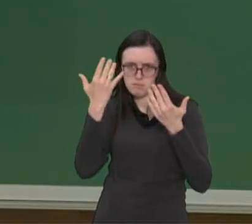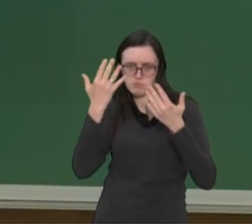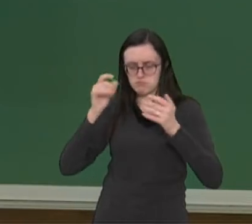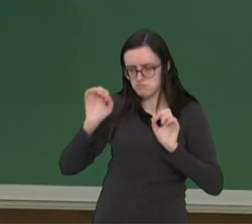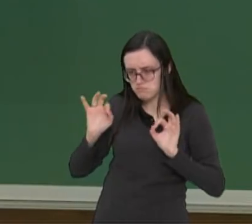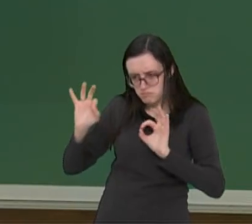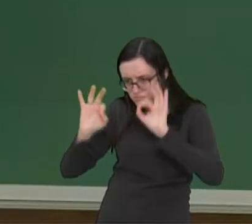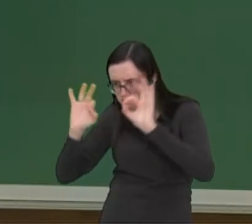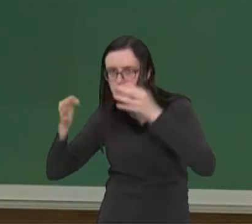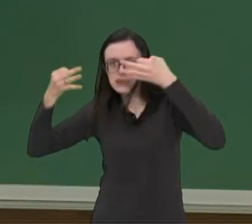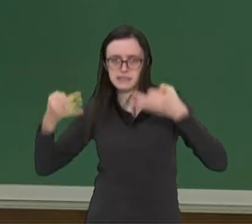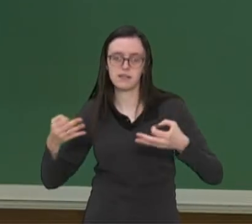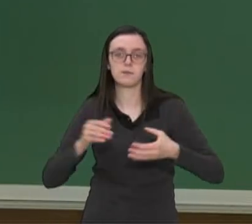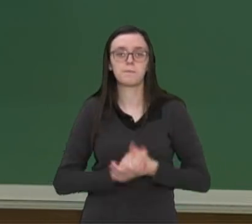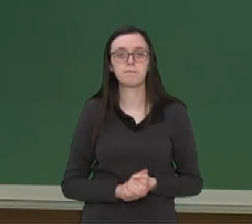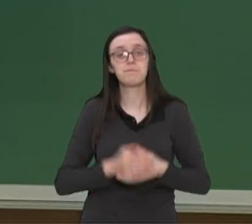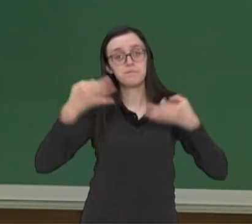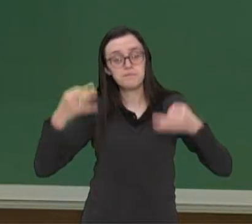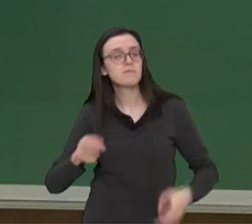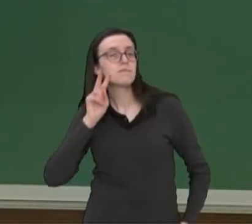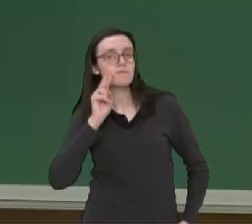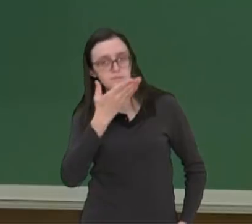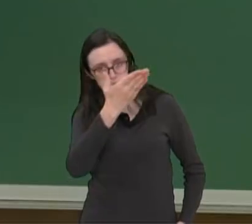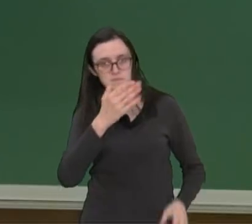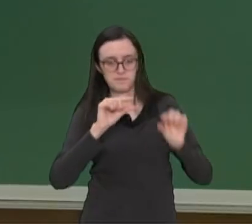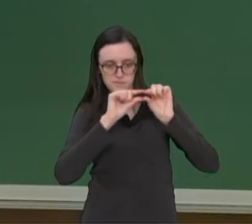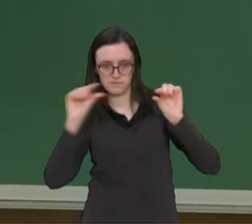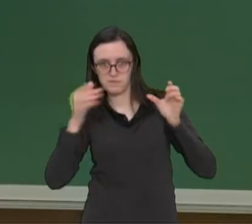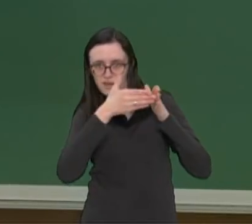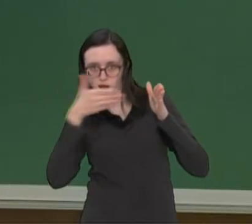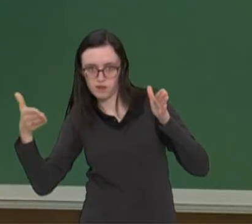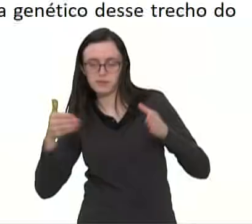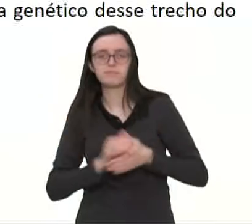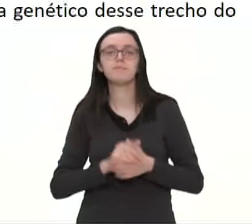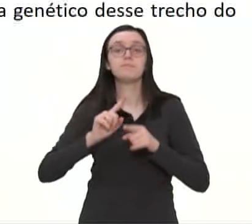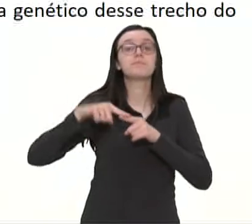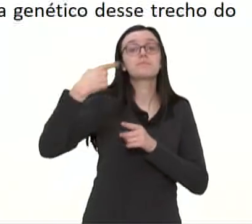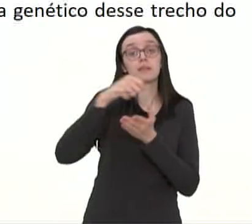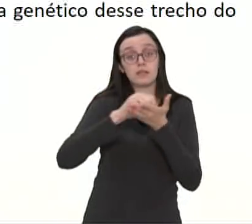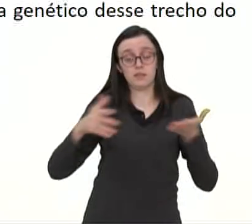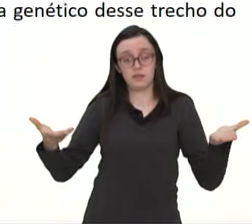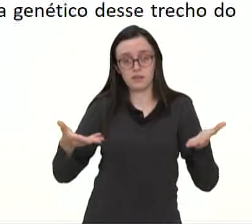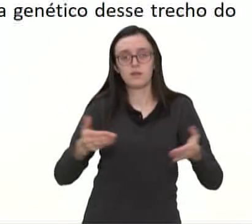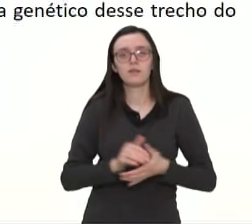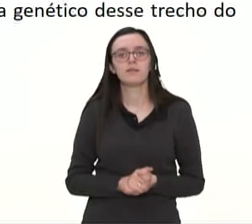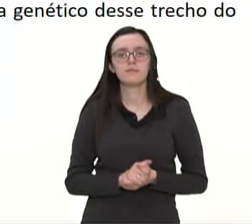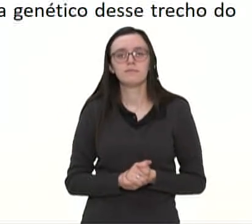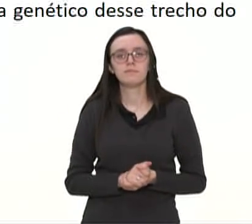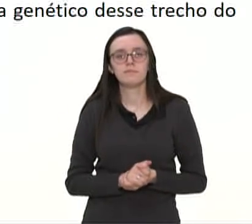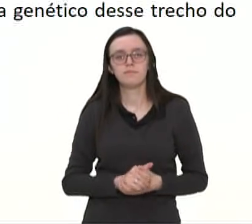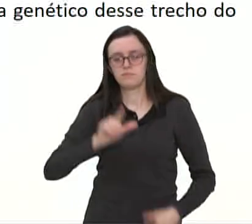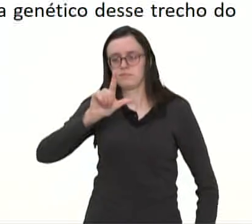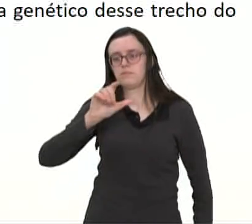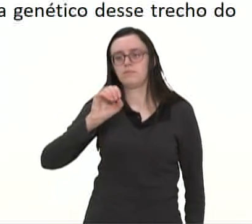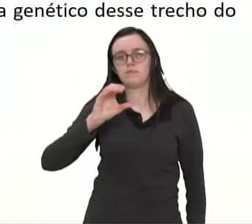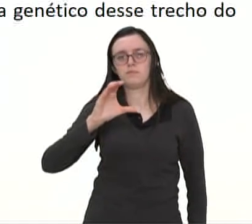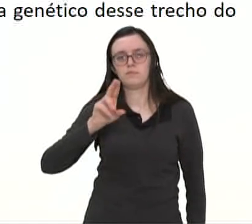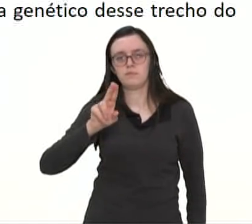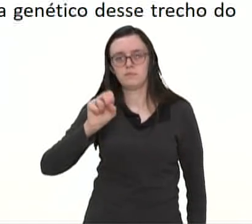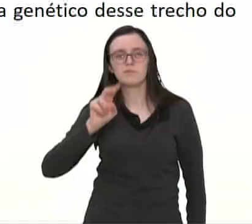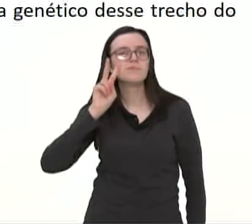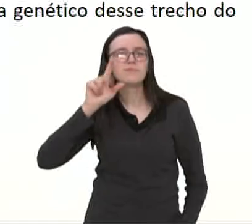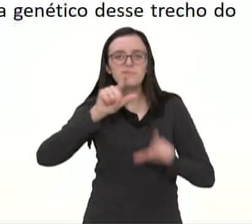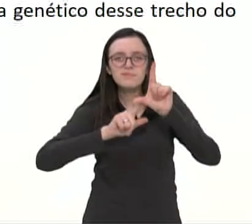Então, a ordem correta, A, C, D e B. Próximo exercício. Os locos M, N, O